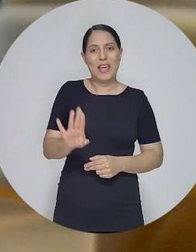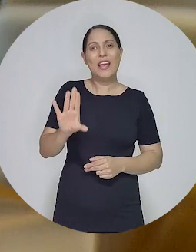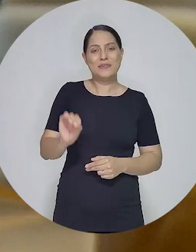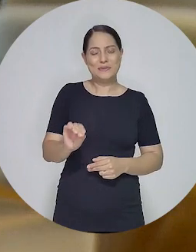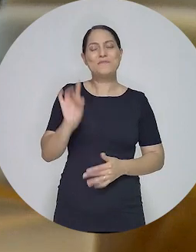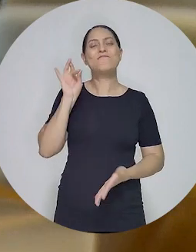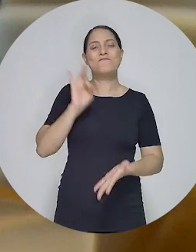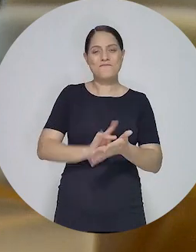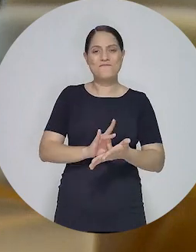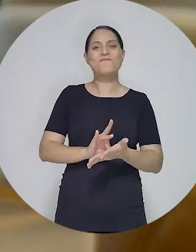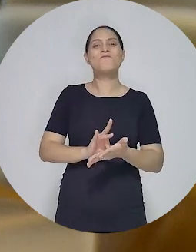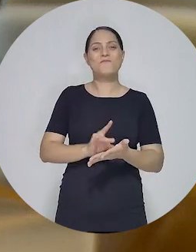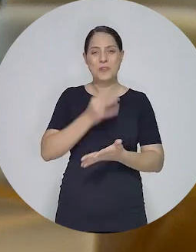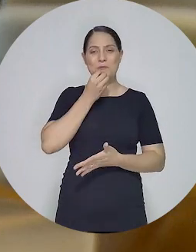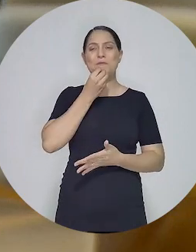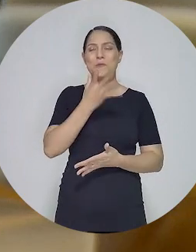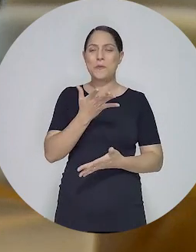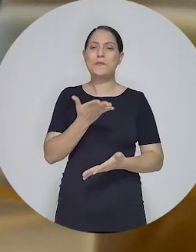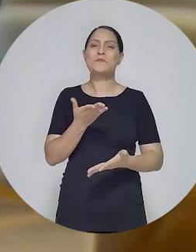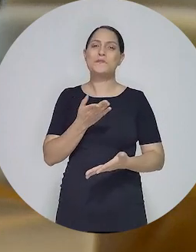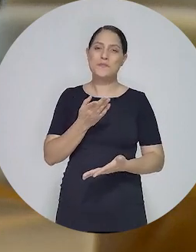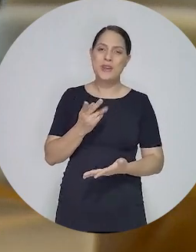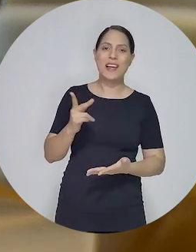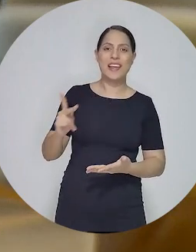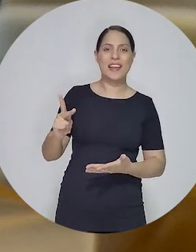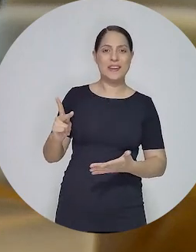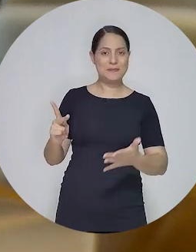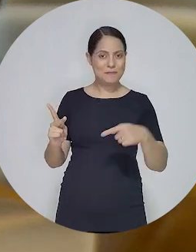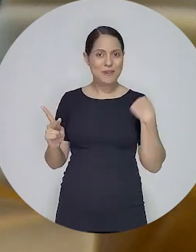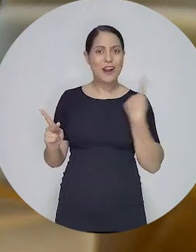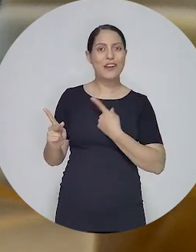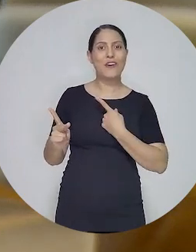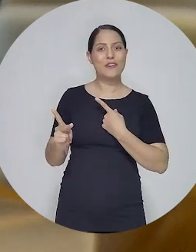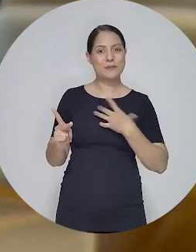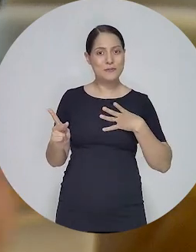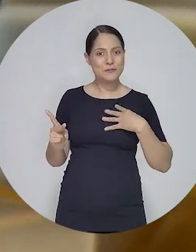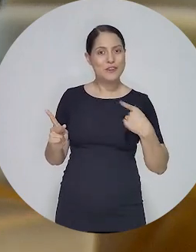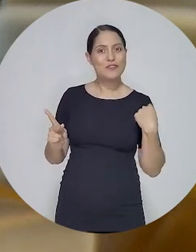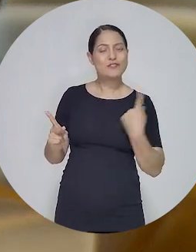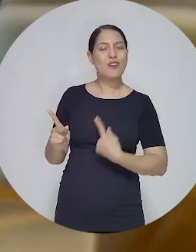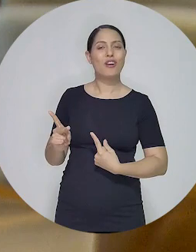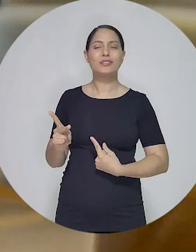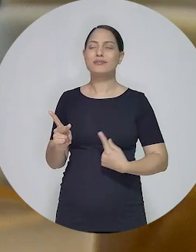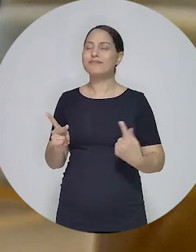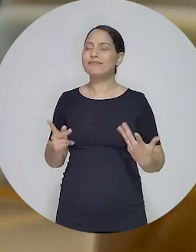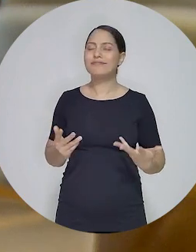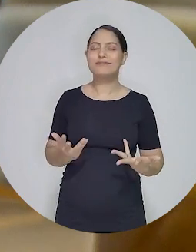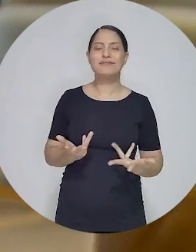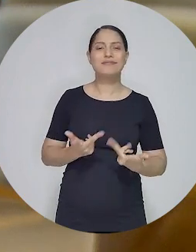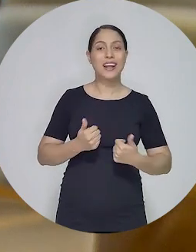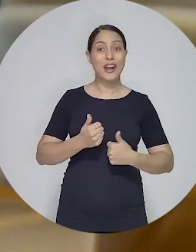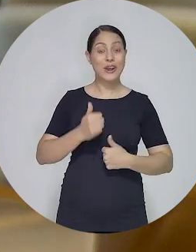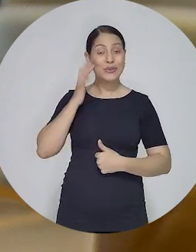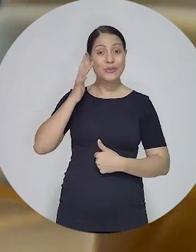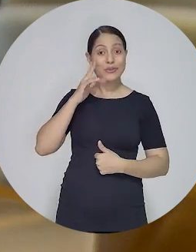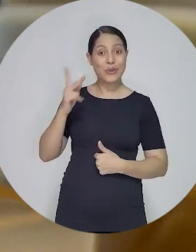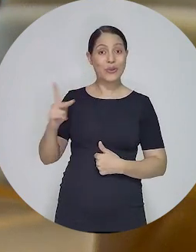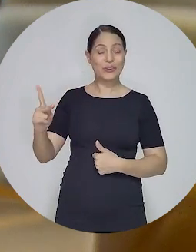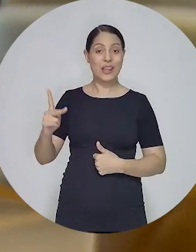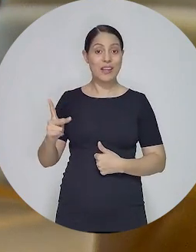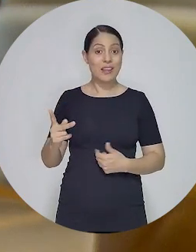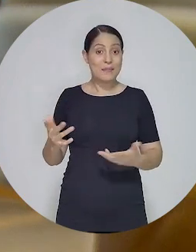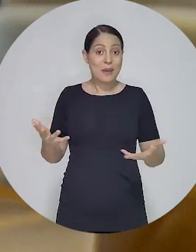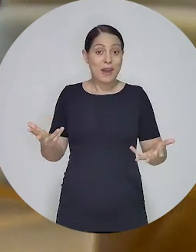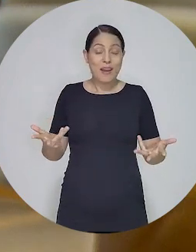Beto pode ter certeza que valeu a pena não só para mim, mas para ele e para os nossos filhos, que hoje ele tem